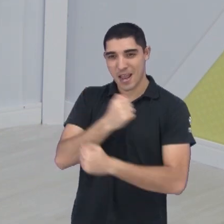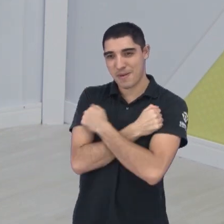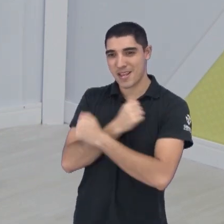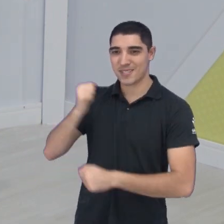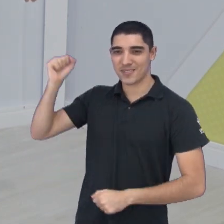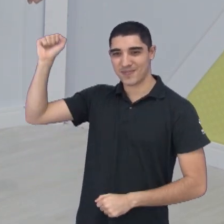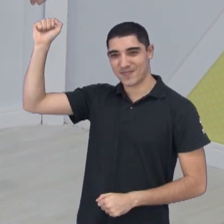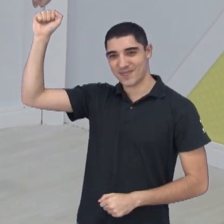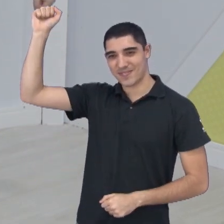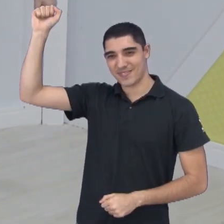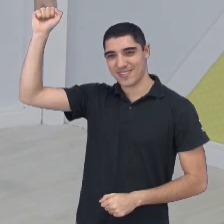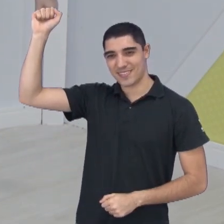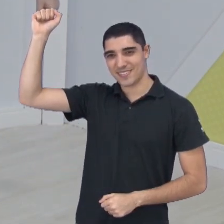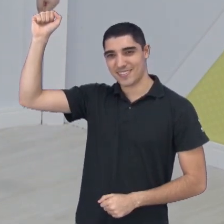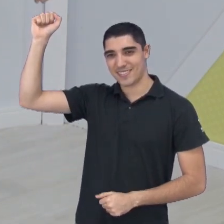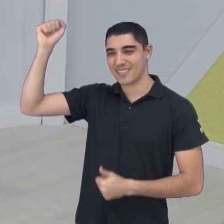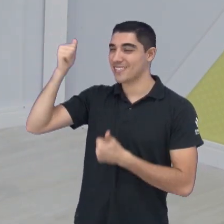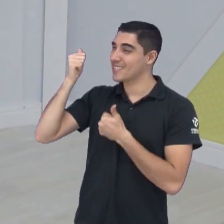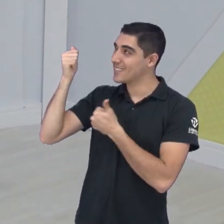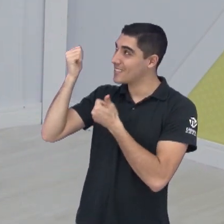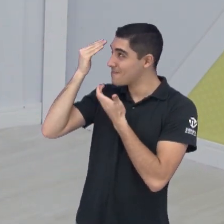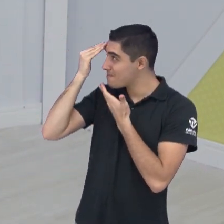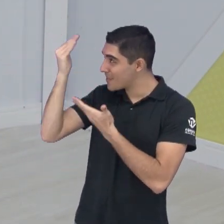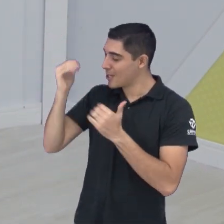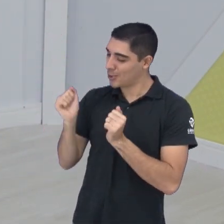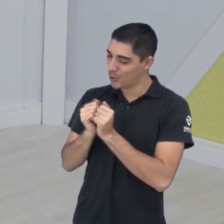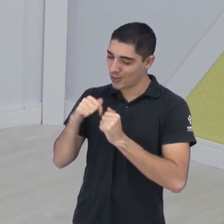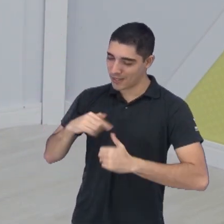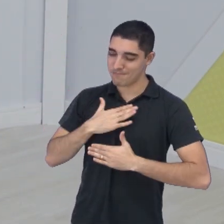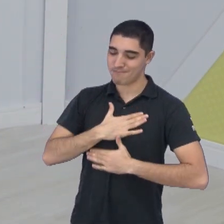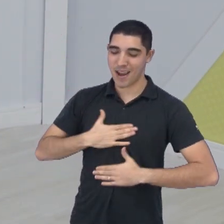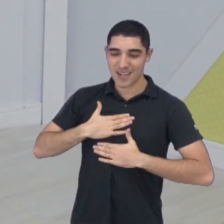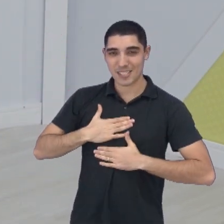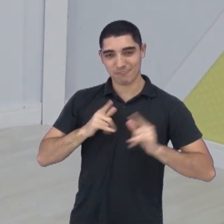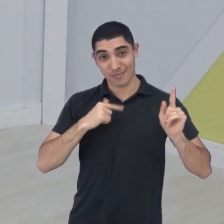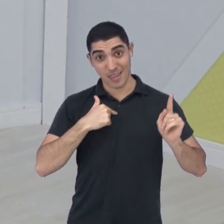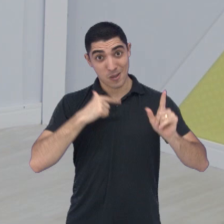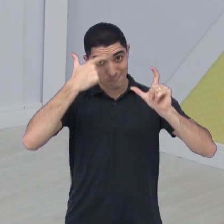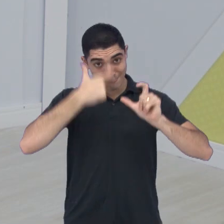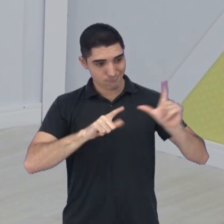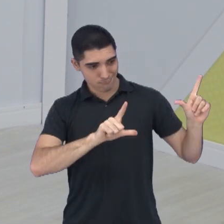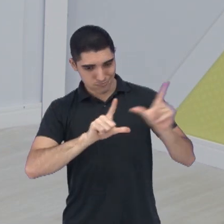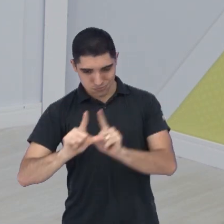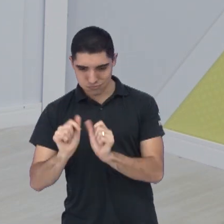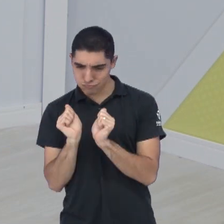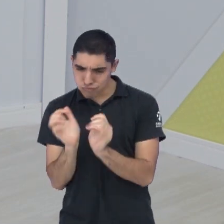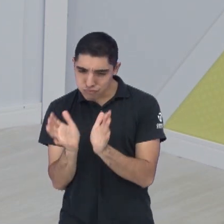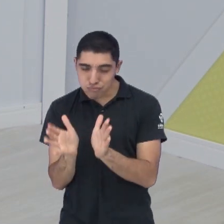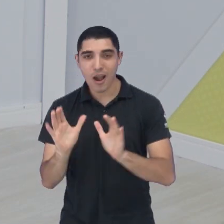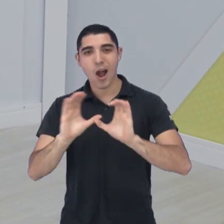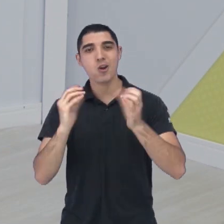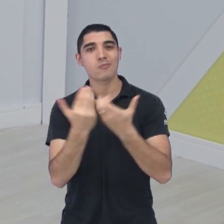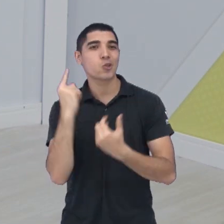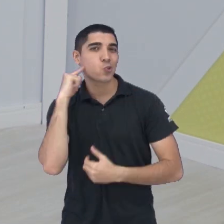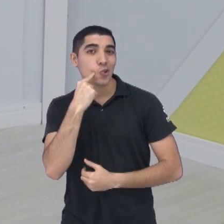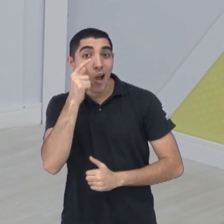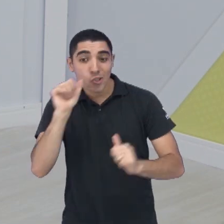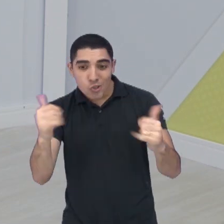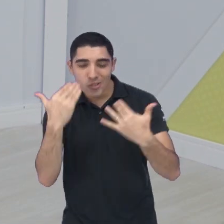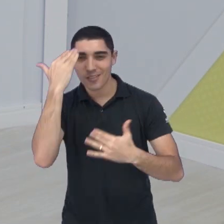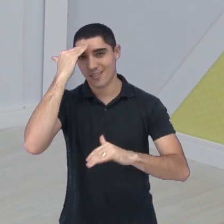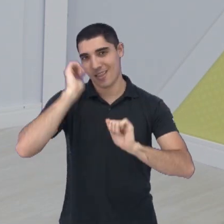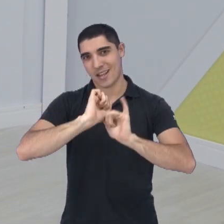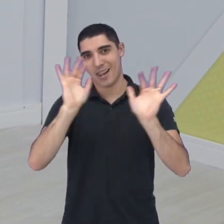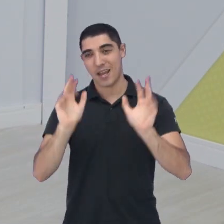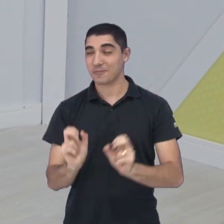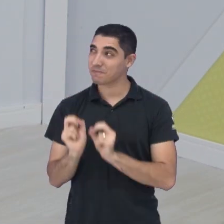para você, sempre um prazer ter você aqui no Hora do Esporte, o Luizão que sempre leva informação para a comunidade surda que acompanha o nosso programa, tá certo? A gente vai